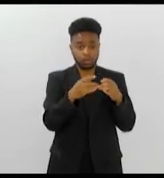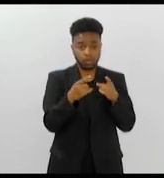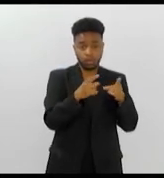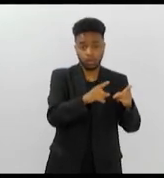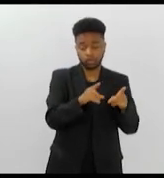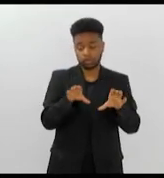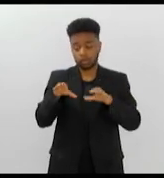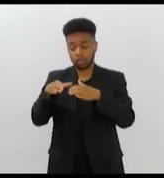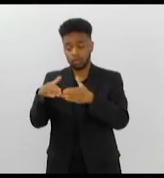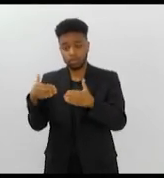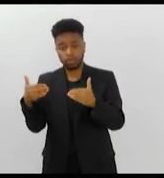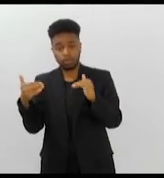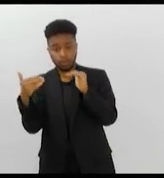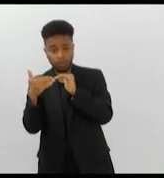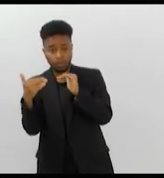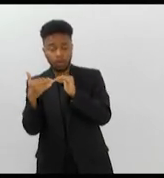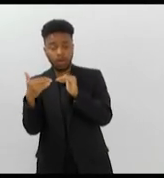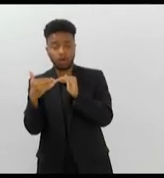governo